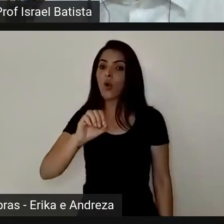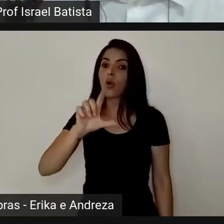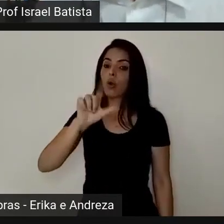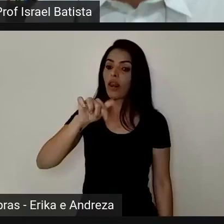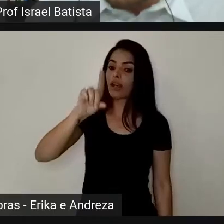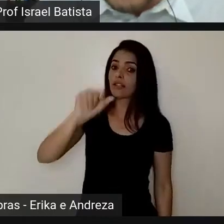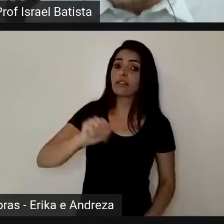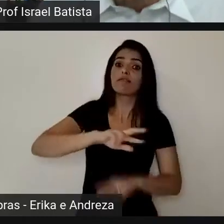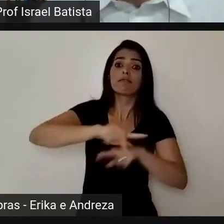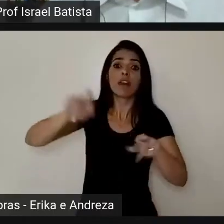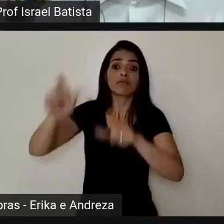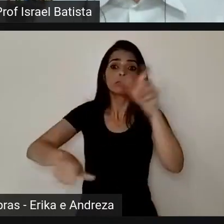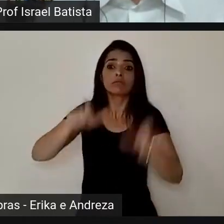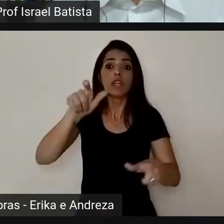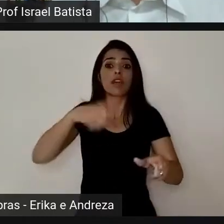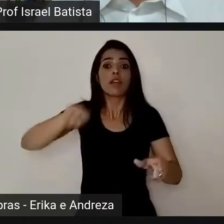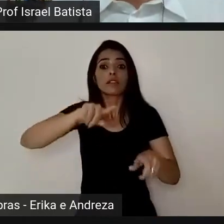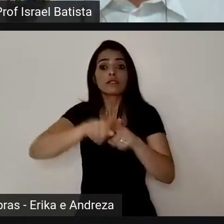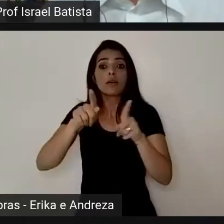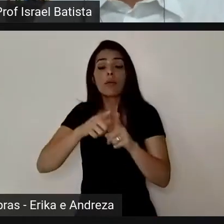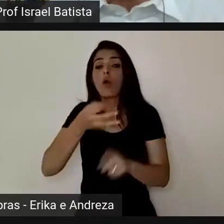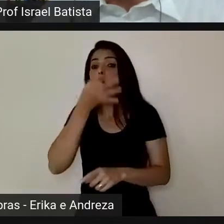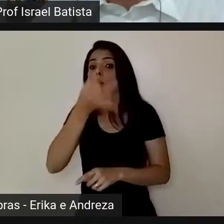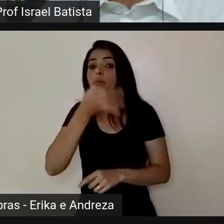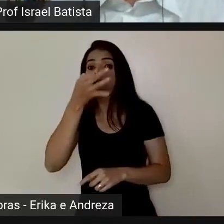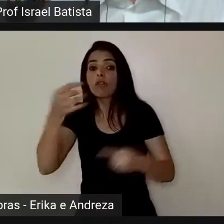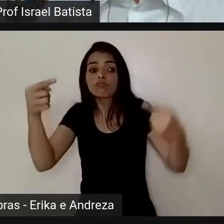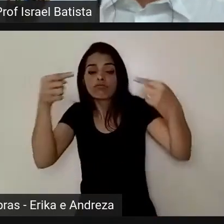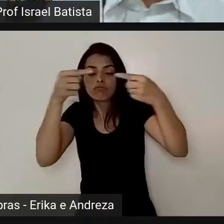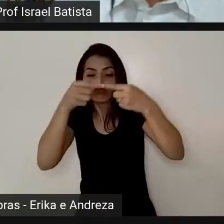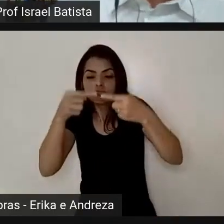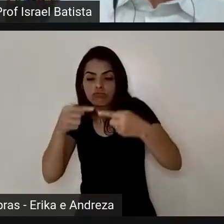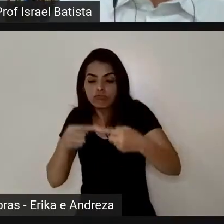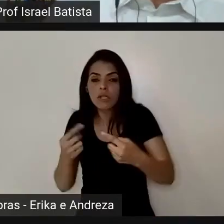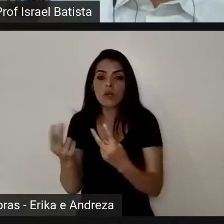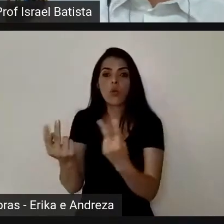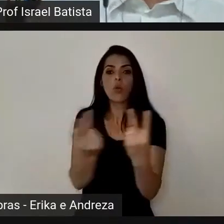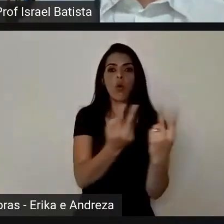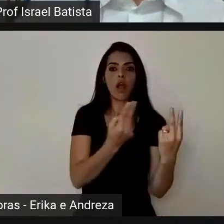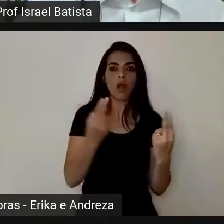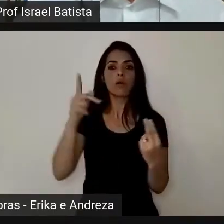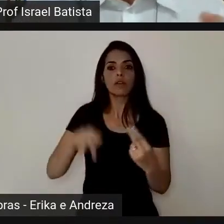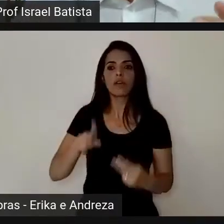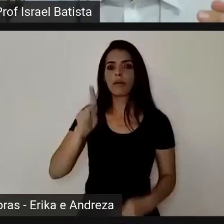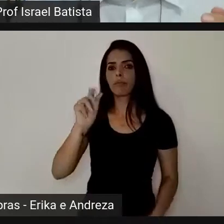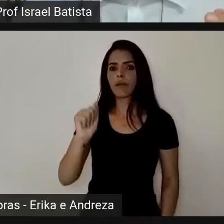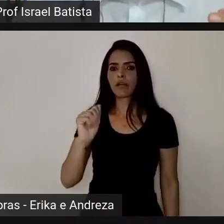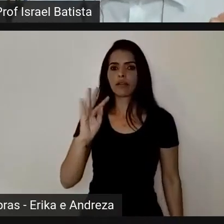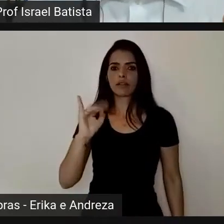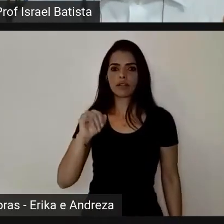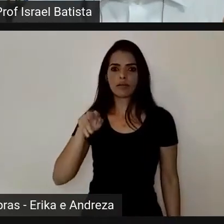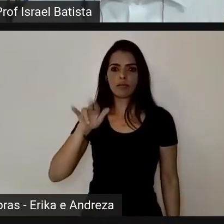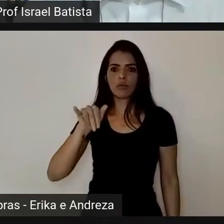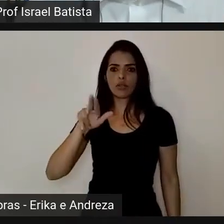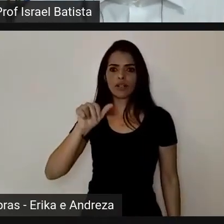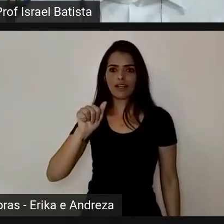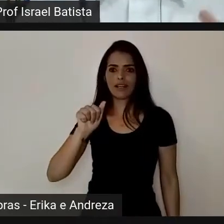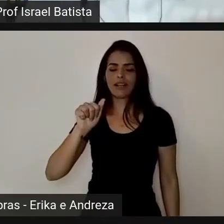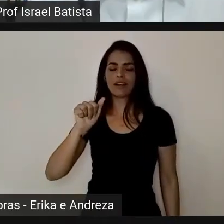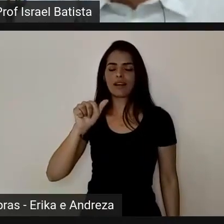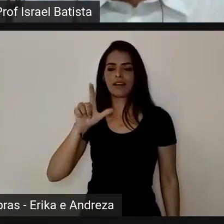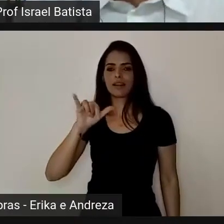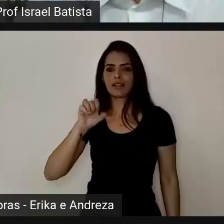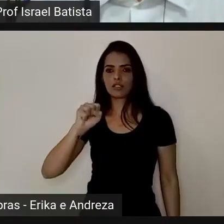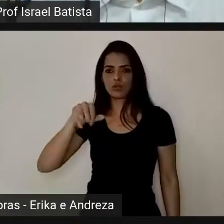conclusão, a um ponto de convergência entre os clássicos estudiosos do Brasil, que é a questão do patrimonialismo. Então, com